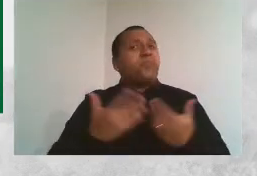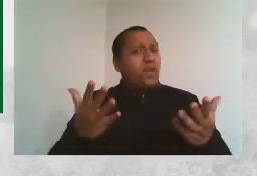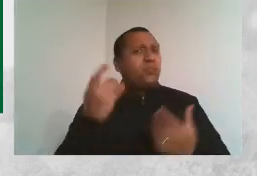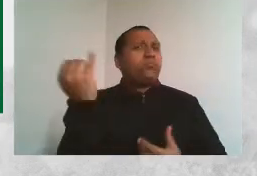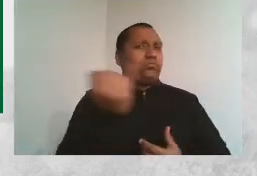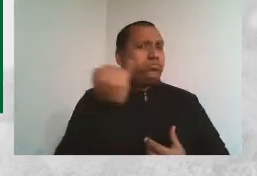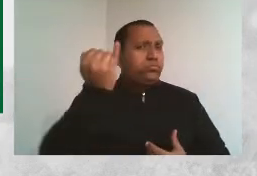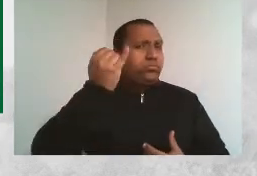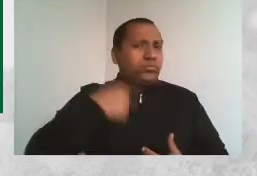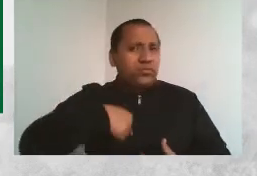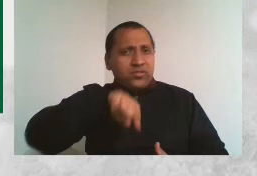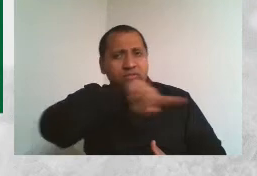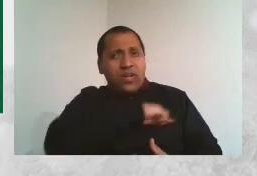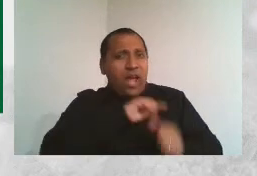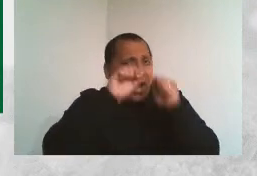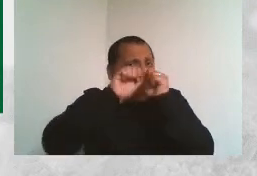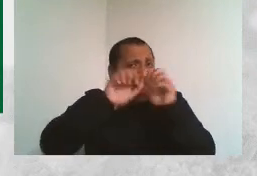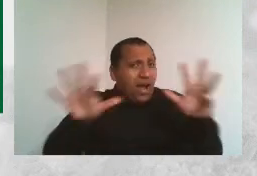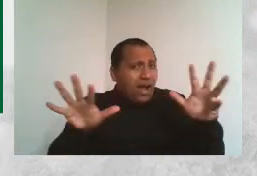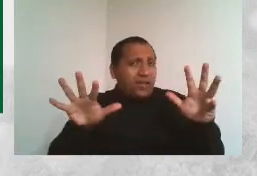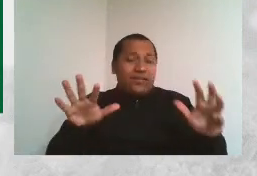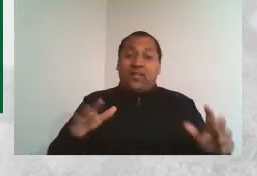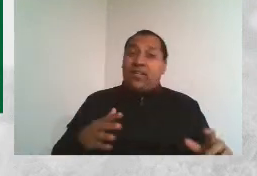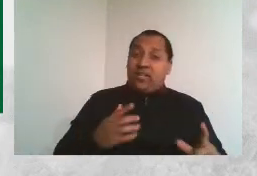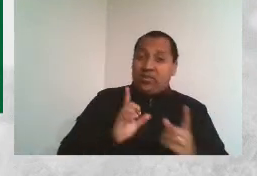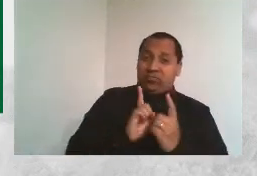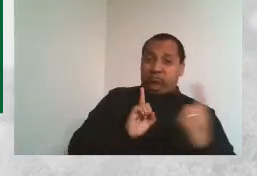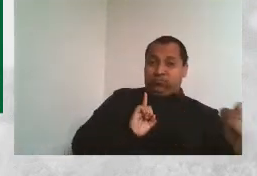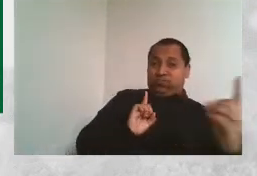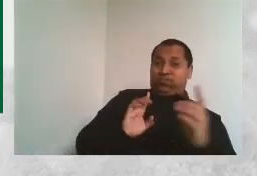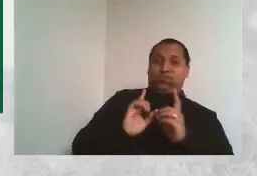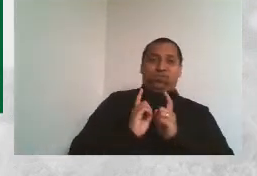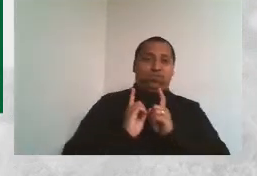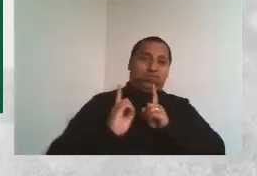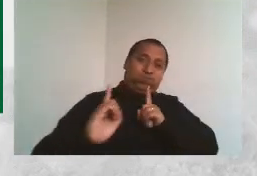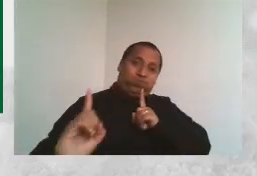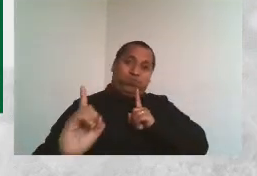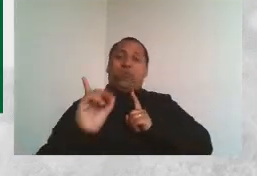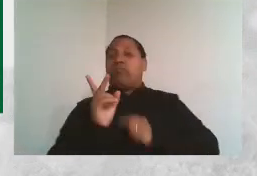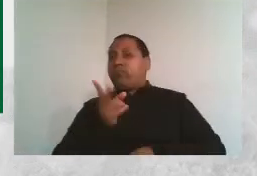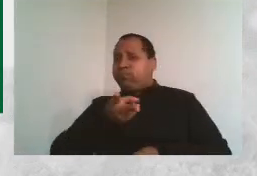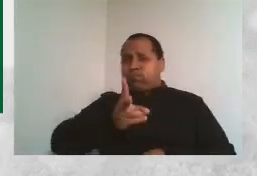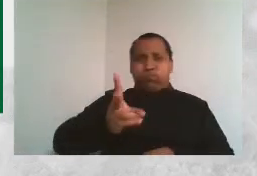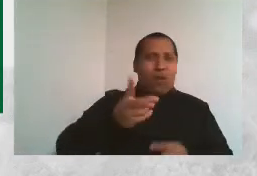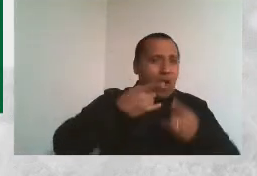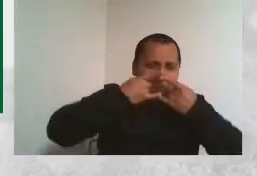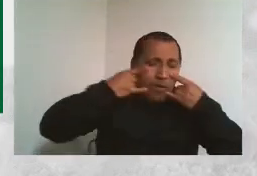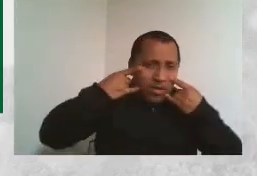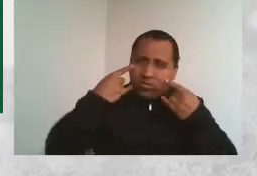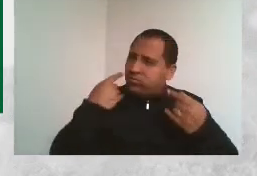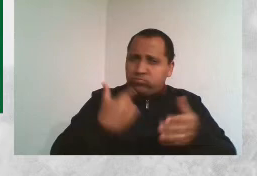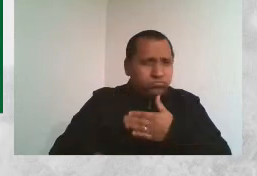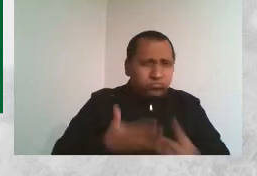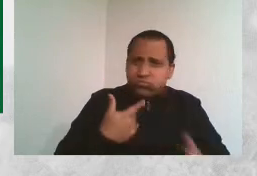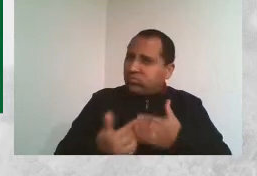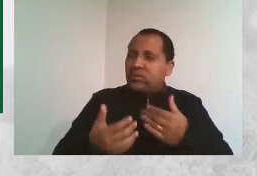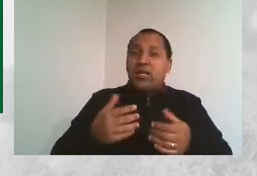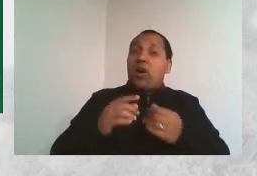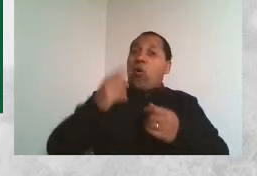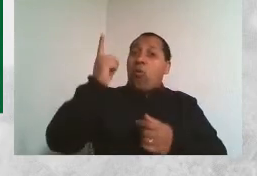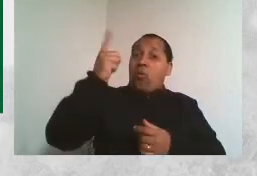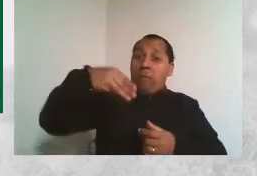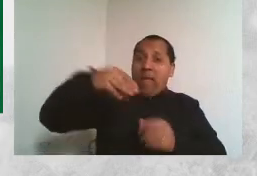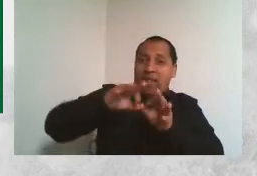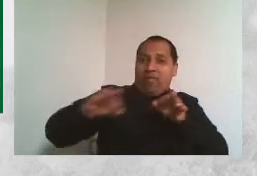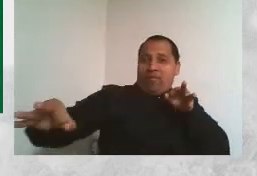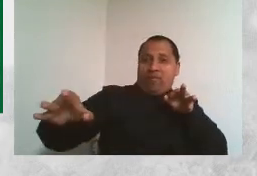de manter o distanciamento social, mesmo de máscara, de no mínimo 1 metro. E